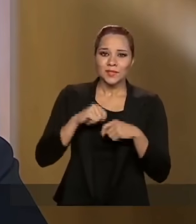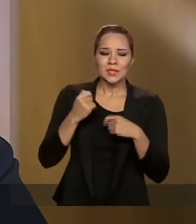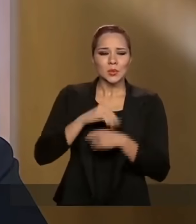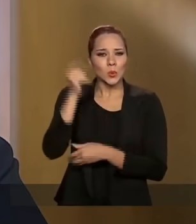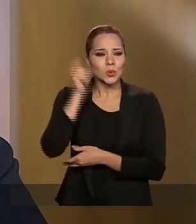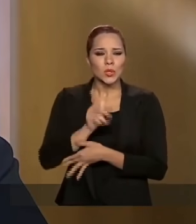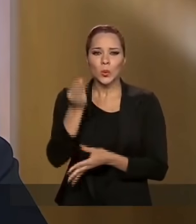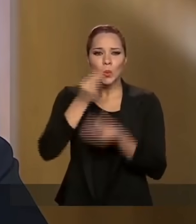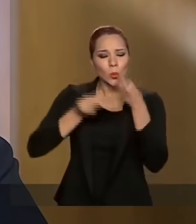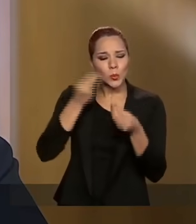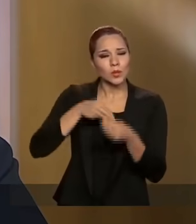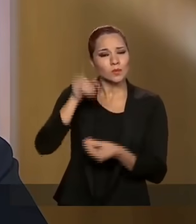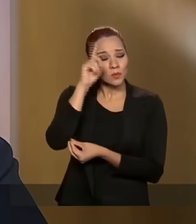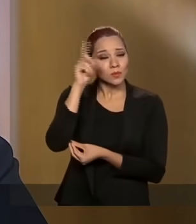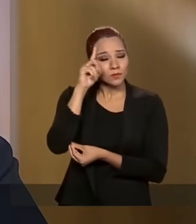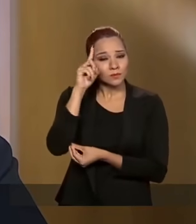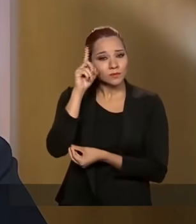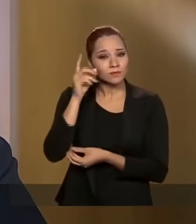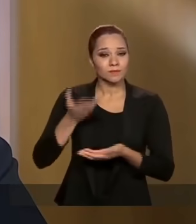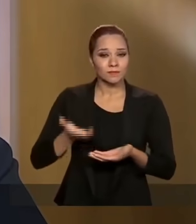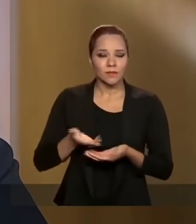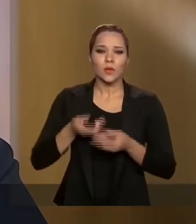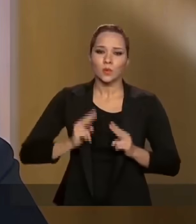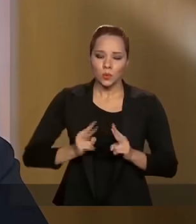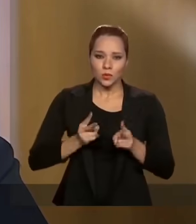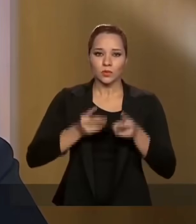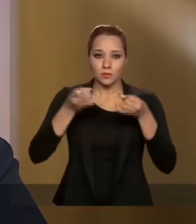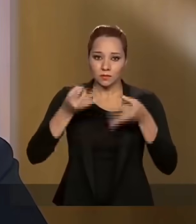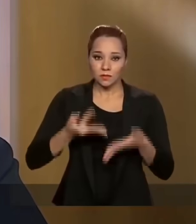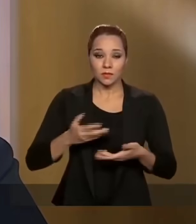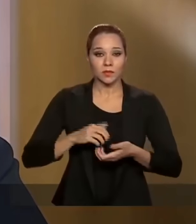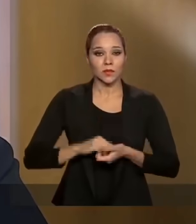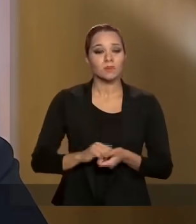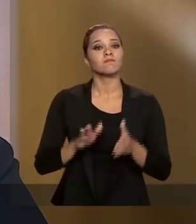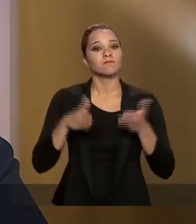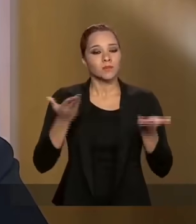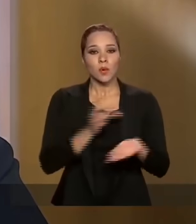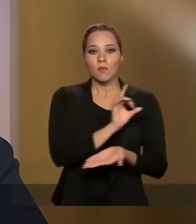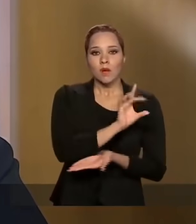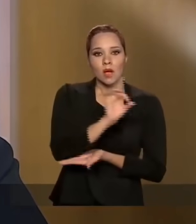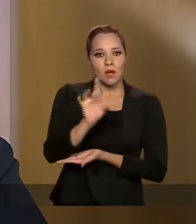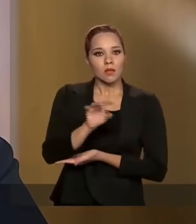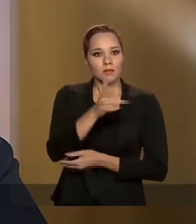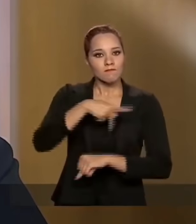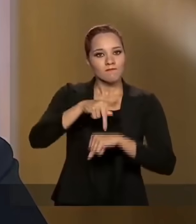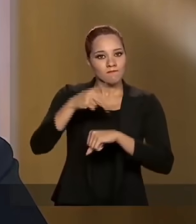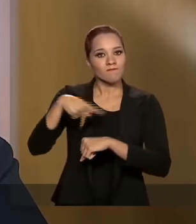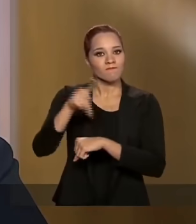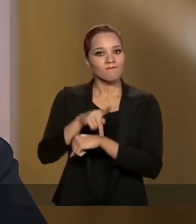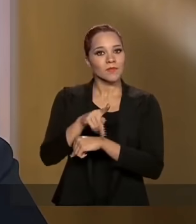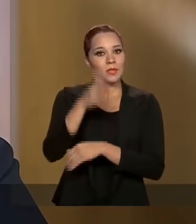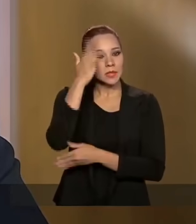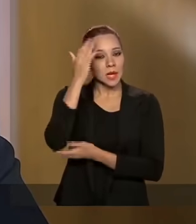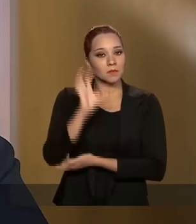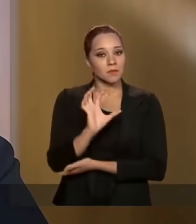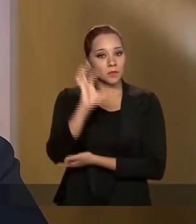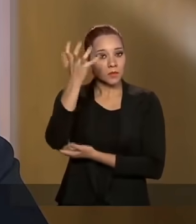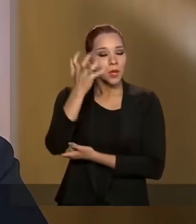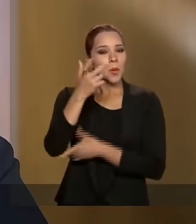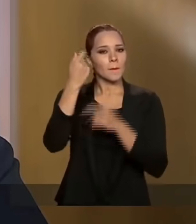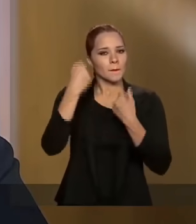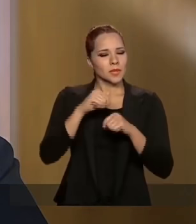o pão de cada dia todos os dias ele prossegue então cada país baseado em sua situação